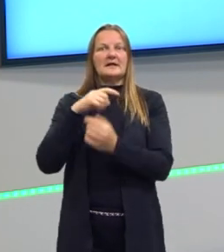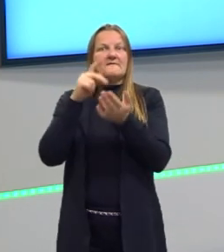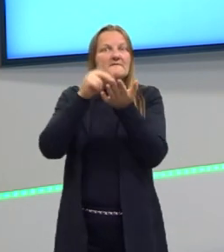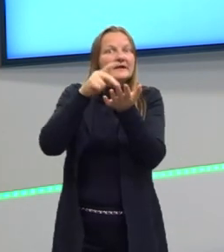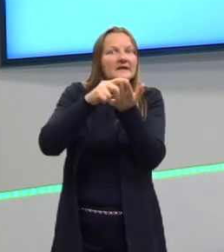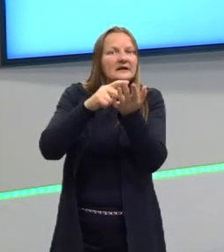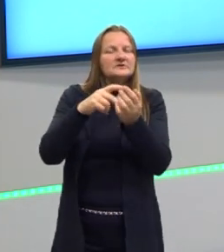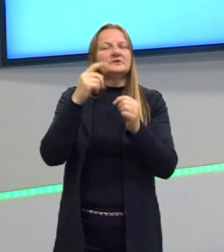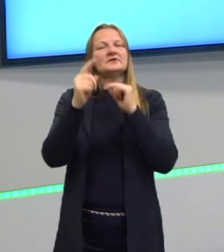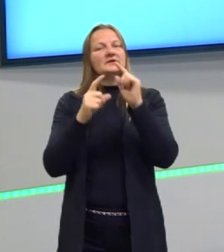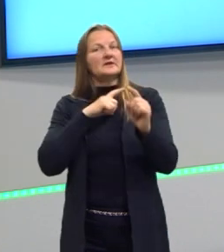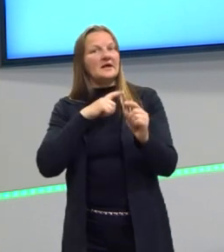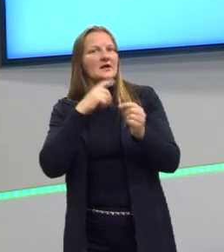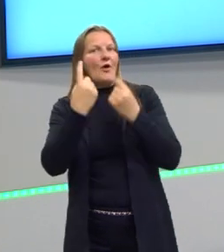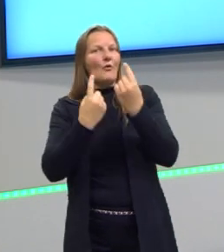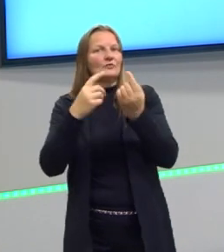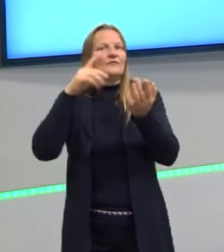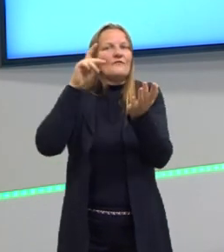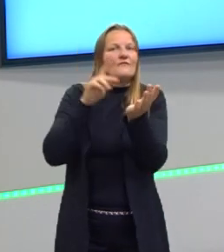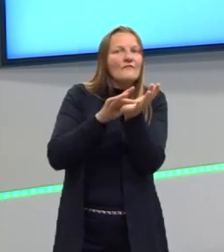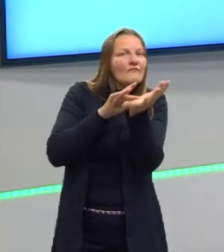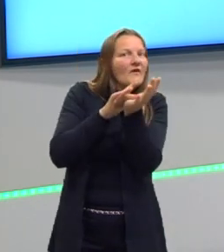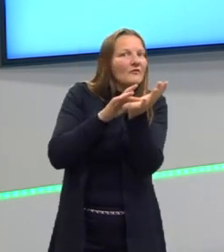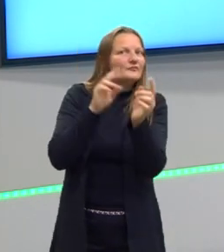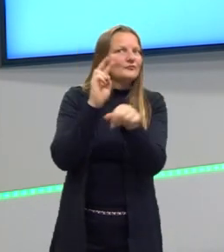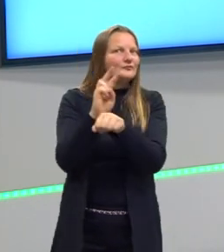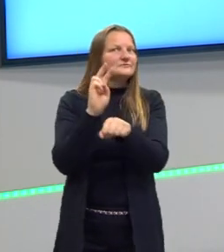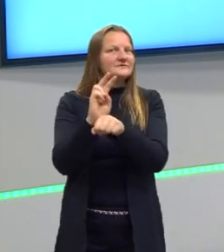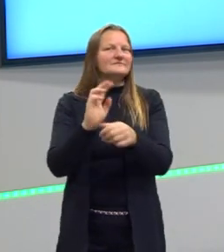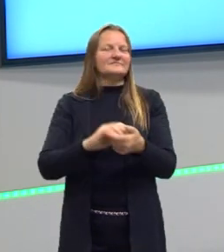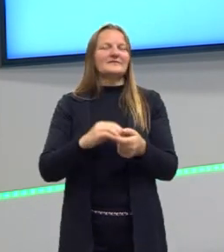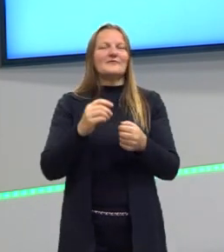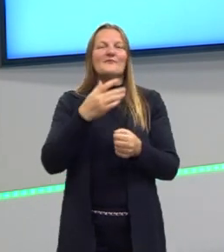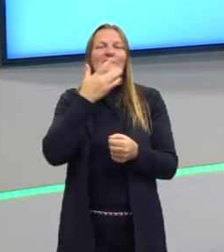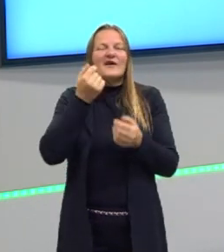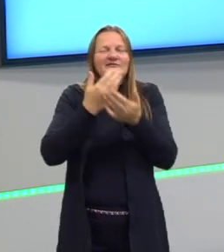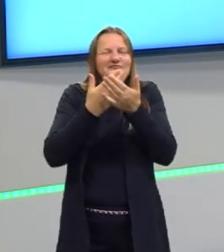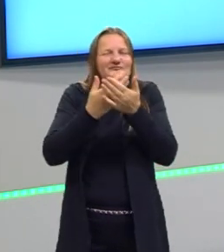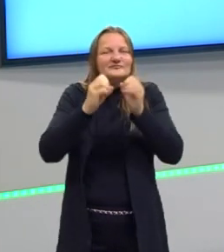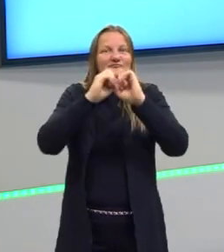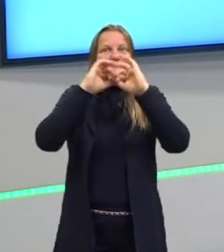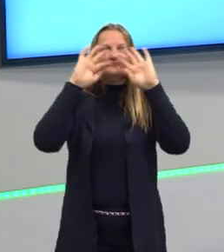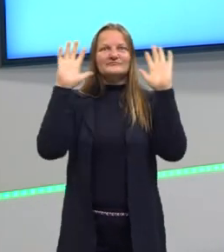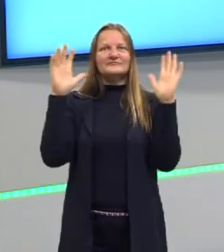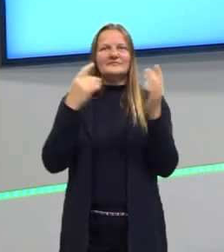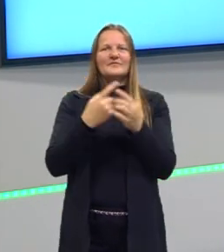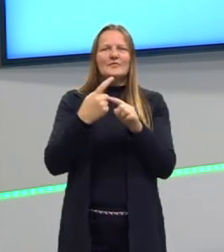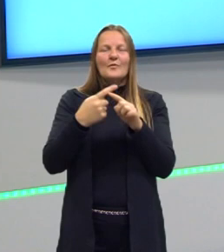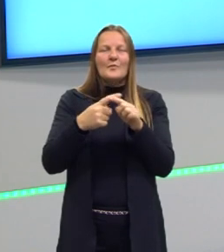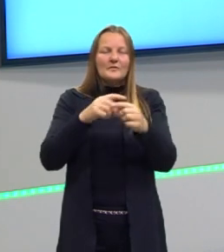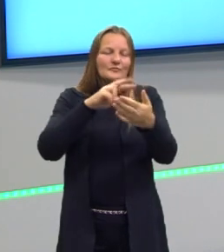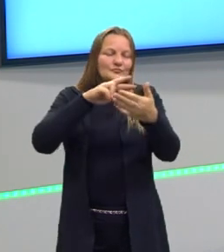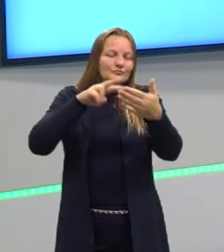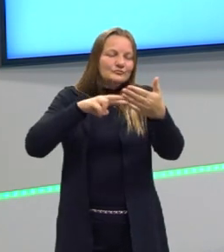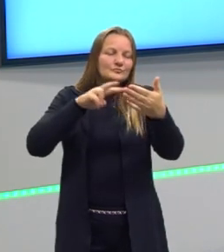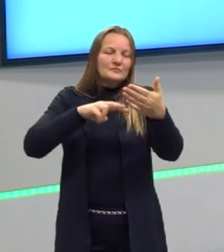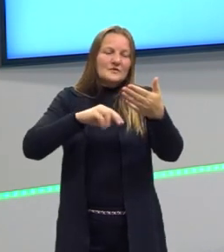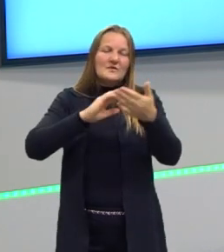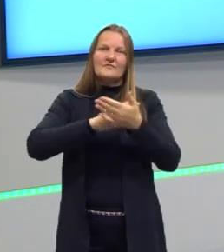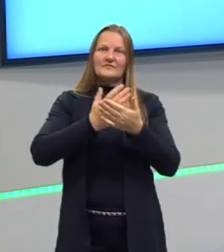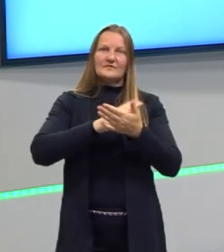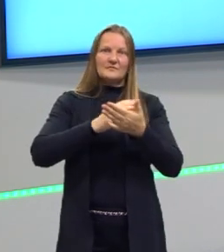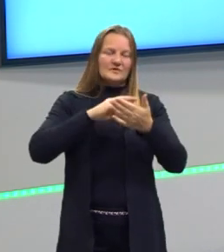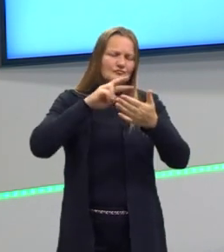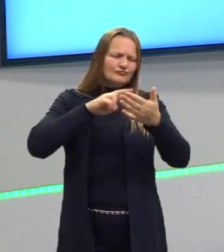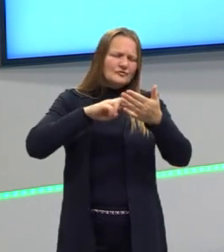acabam trazendo para gente facilidades da compreensão no momento de estudar no momento de resolver de interpretar